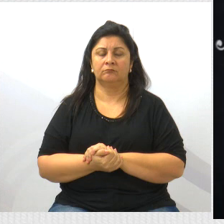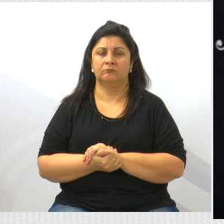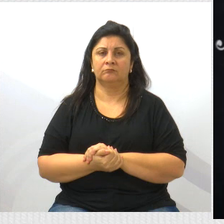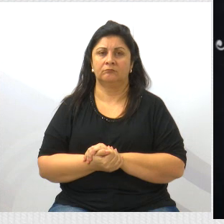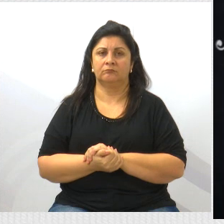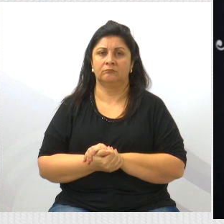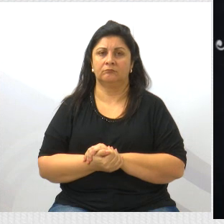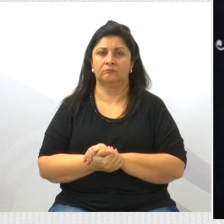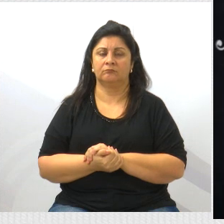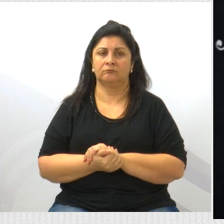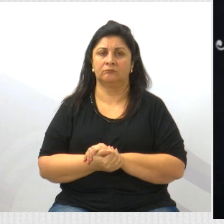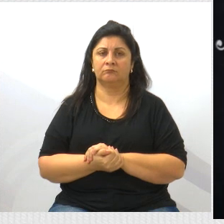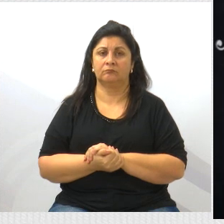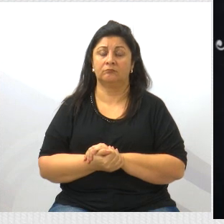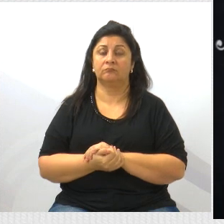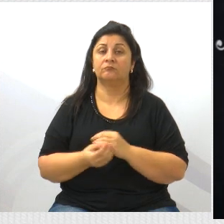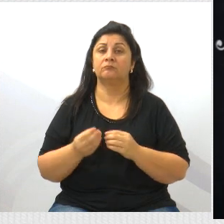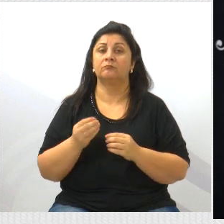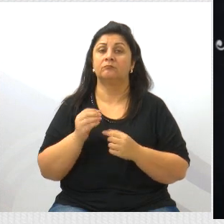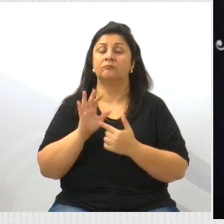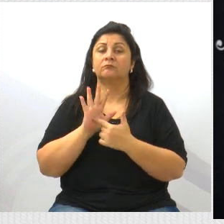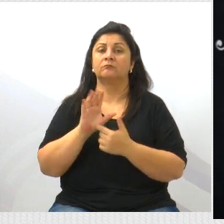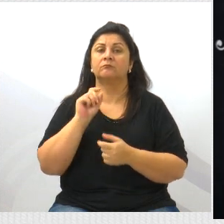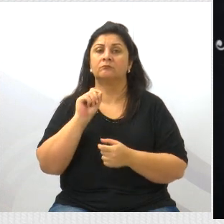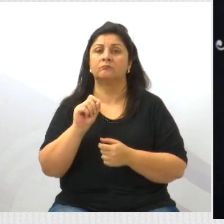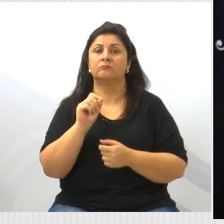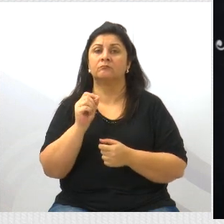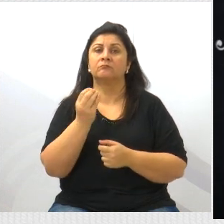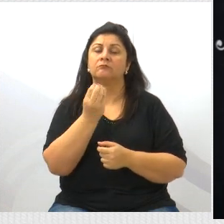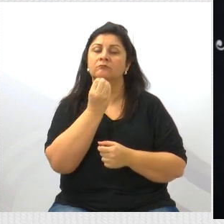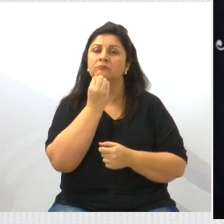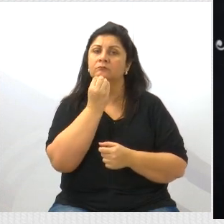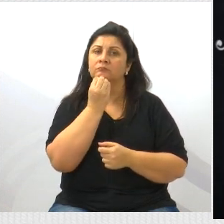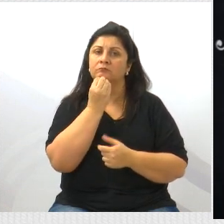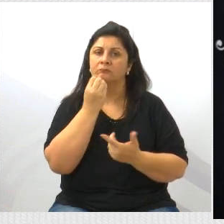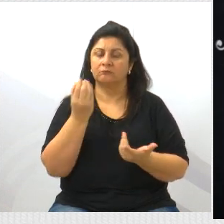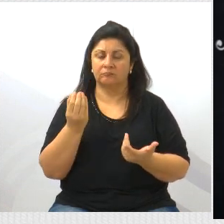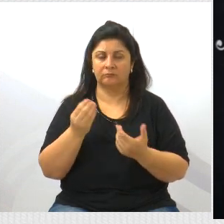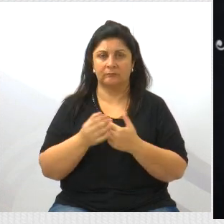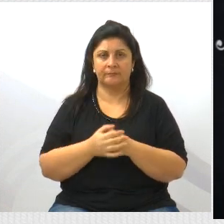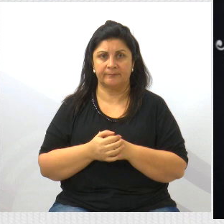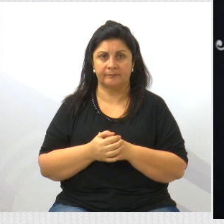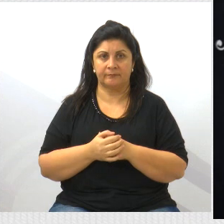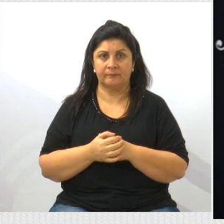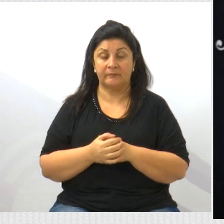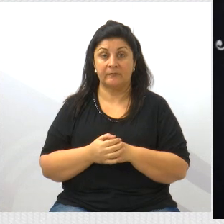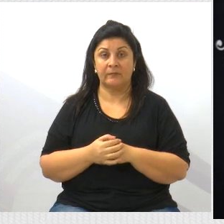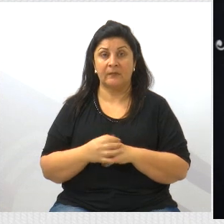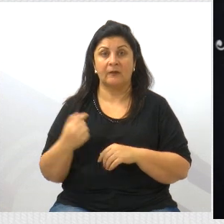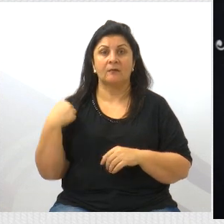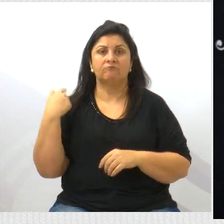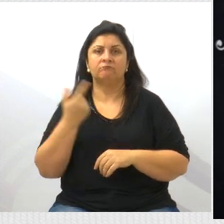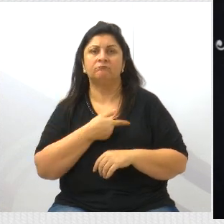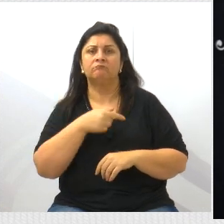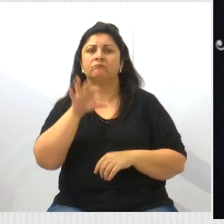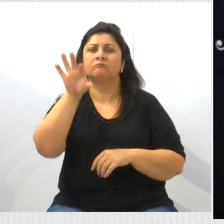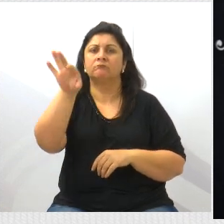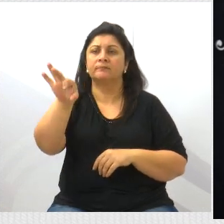É uma janela de oportunidades. Então, a gente, diante desse cenário, a gente